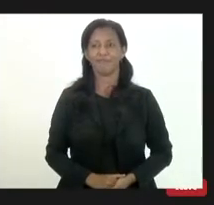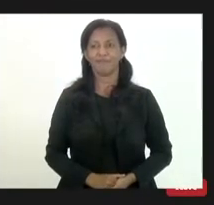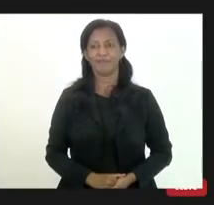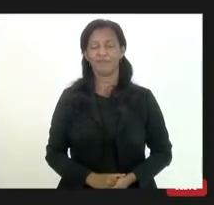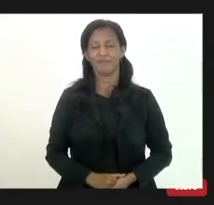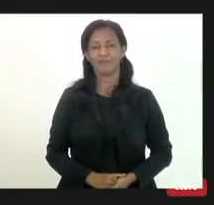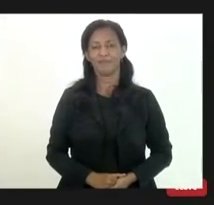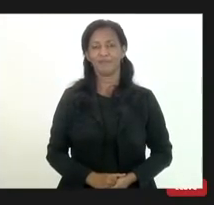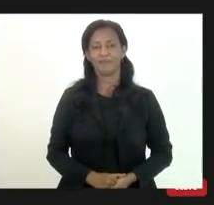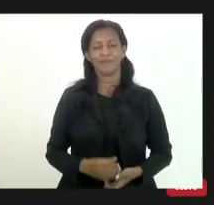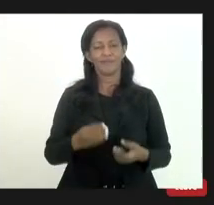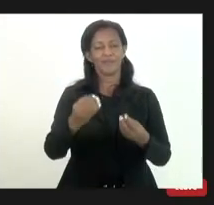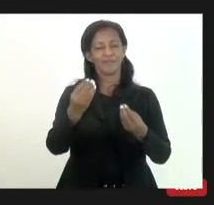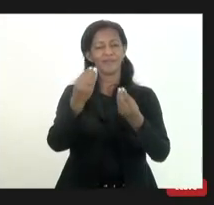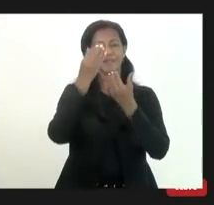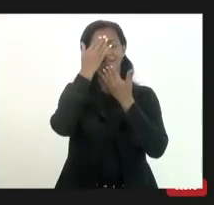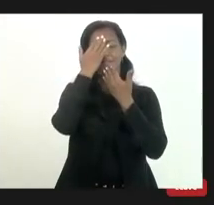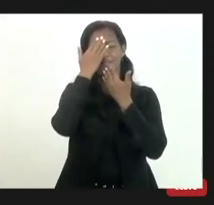Muito obrigada,